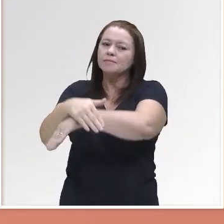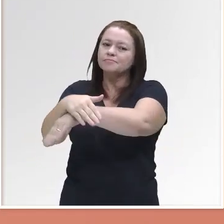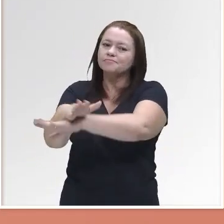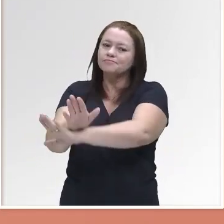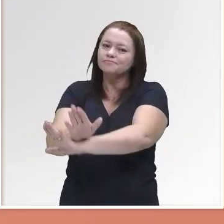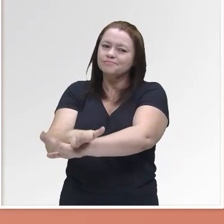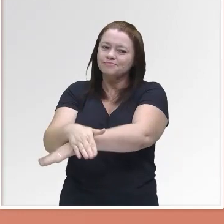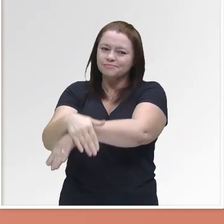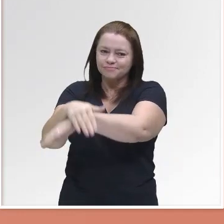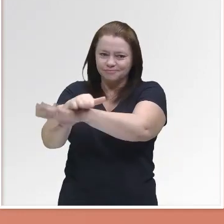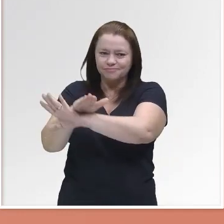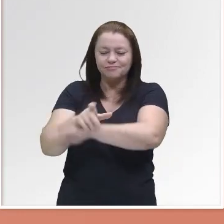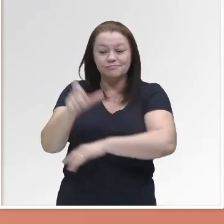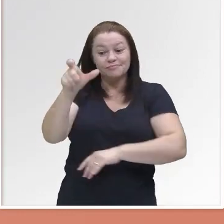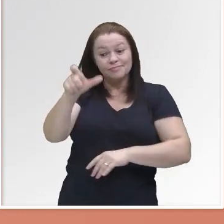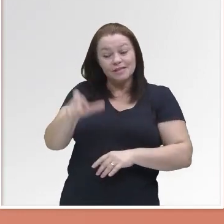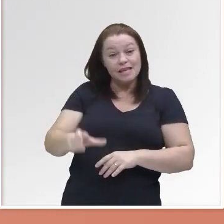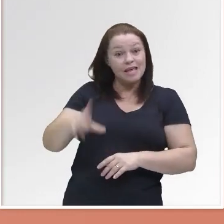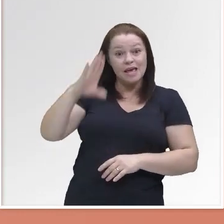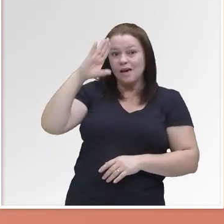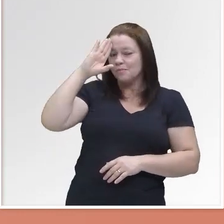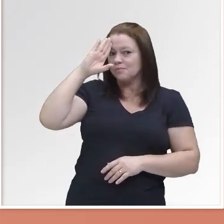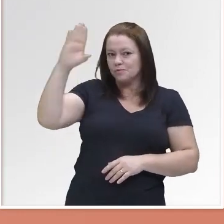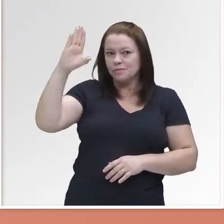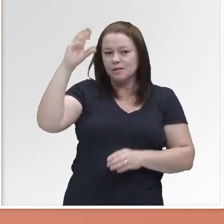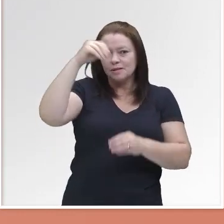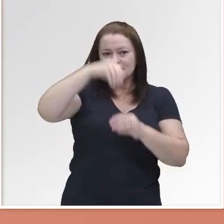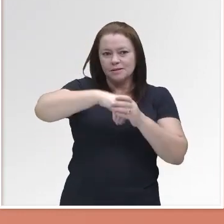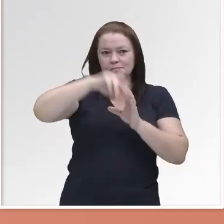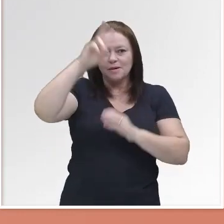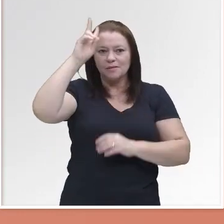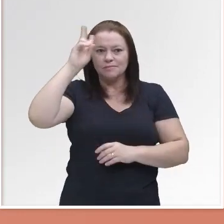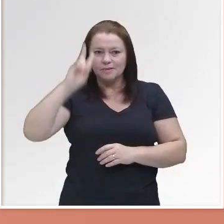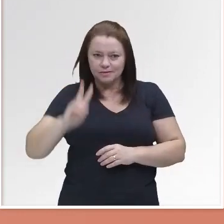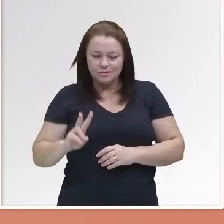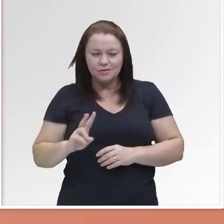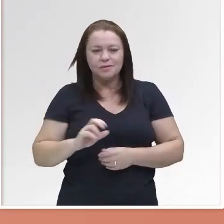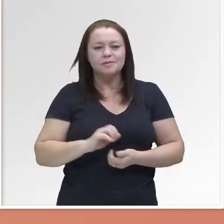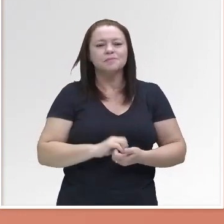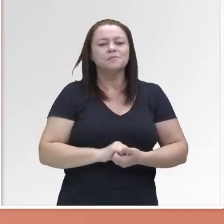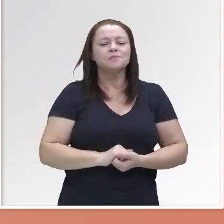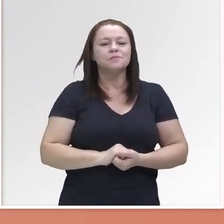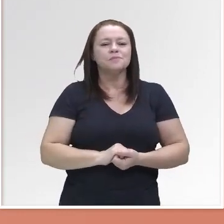que é o personagem principal do conto de fadas.